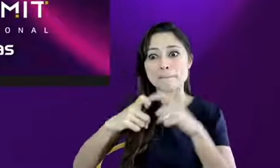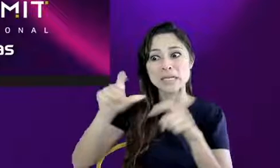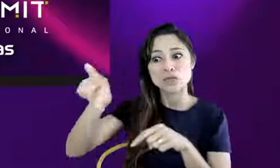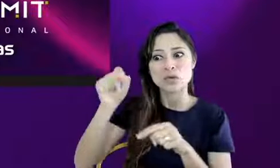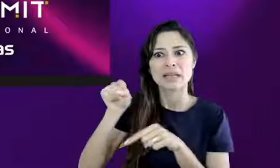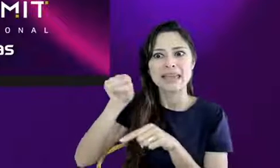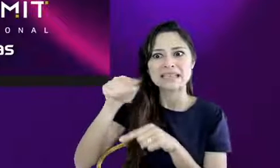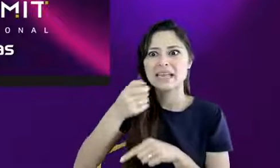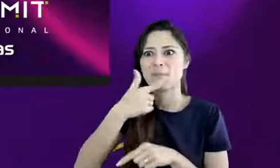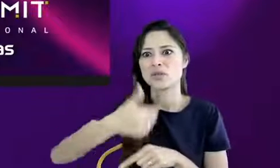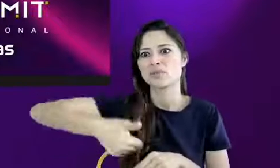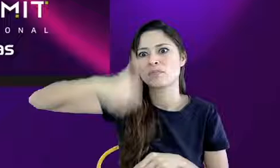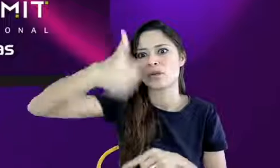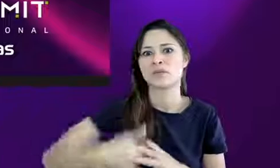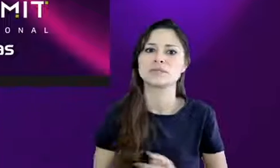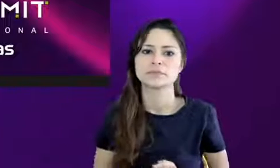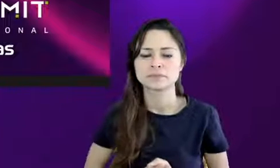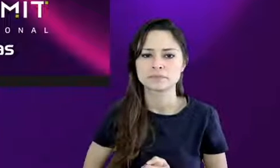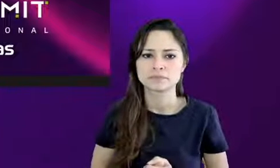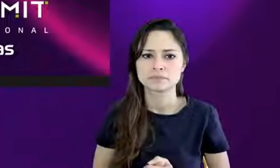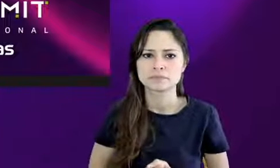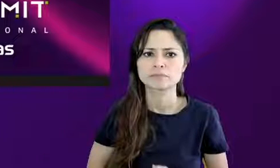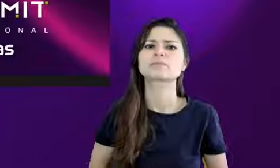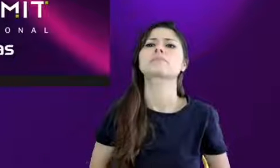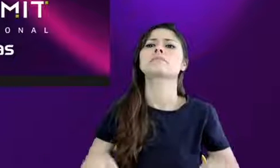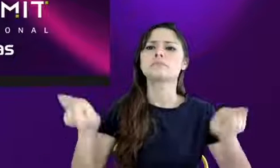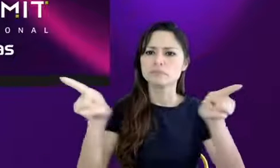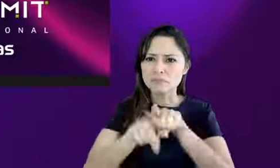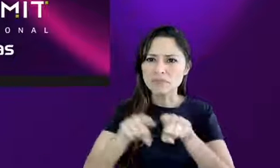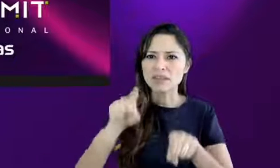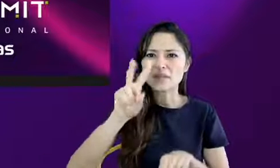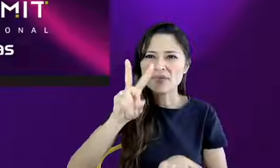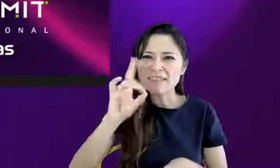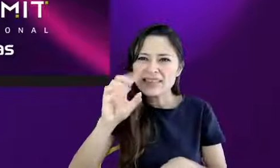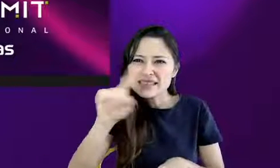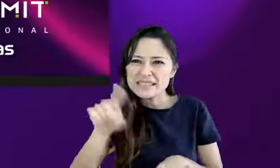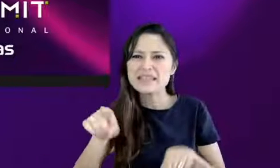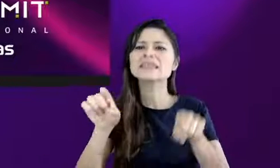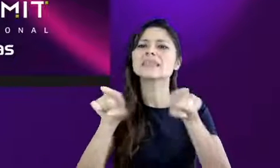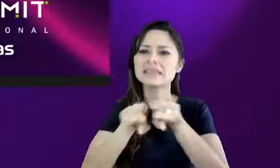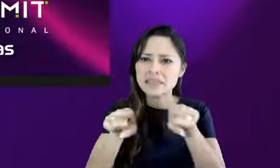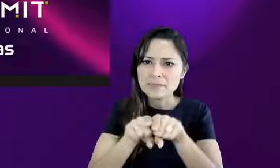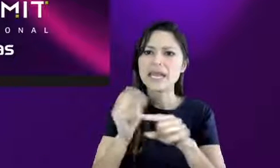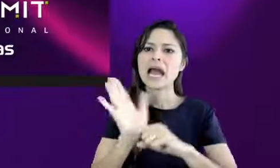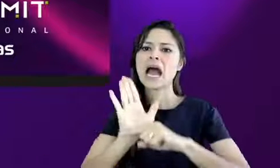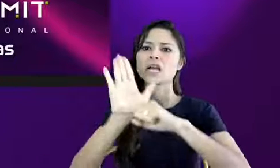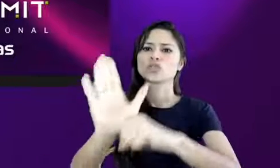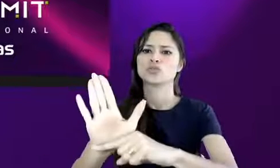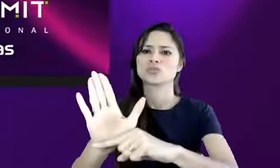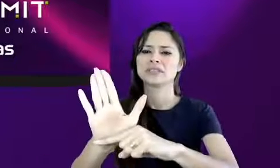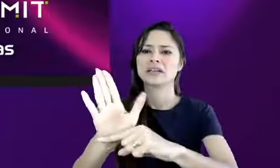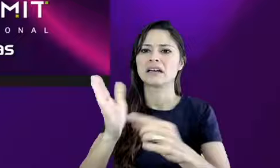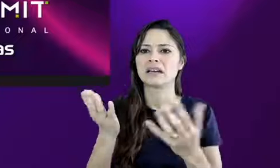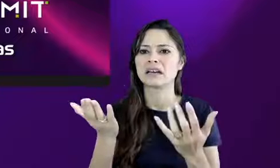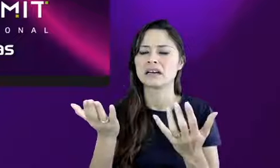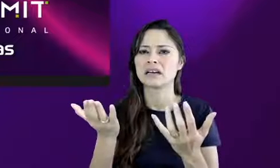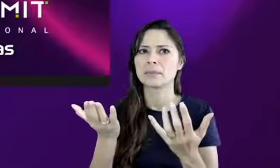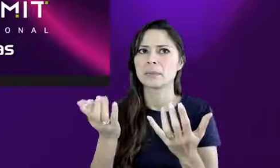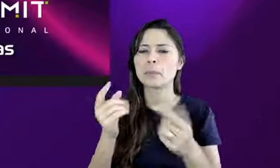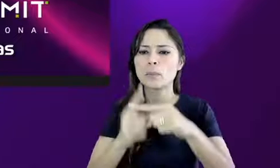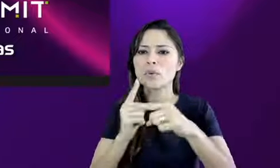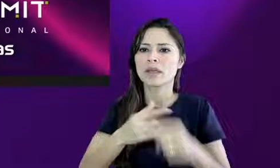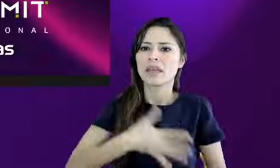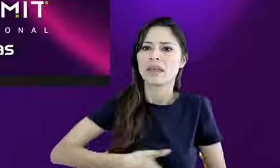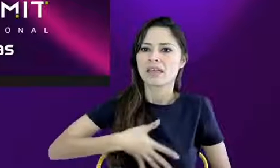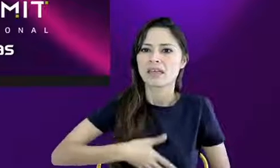O vedolizumab ainda continua sendo uma boa opção nas manifestações extraintestinais, mas naquelas que acompanham a atividade inflamatória, porque uma vez